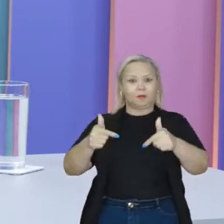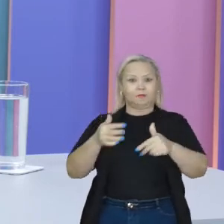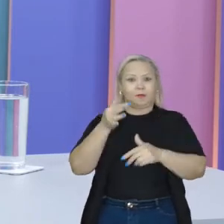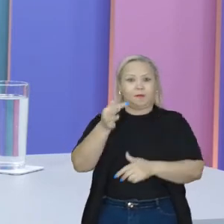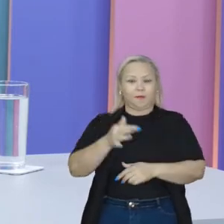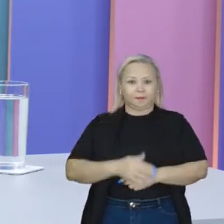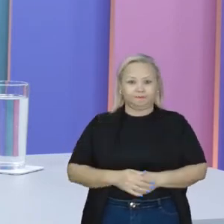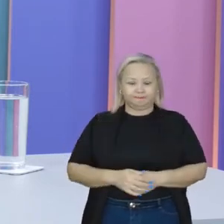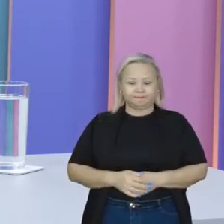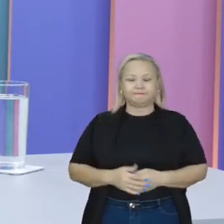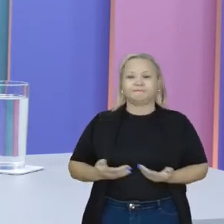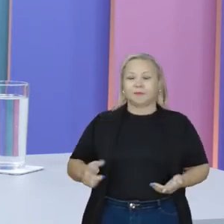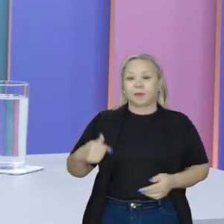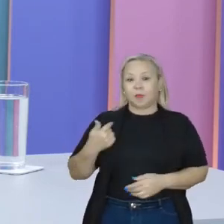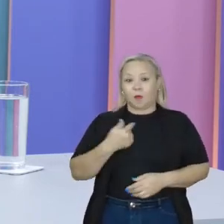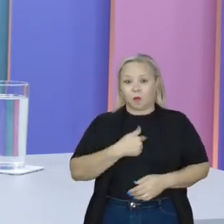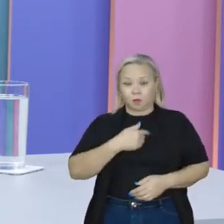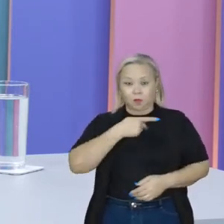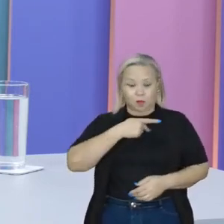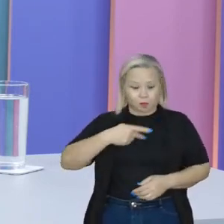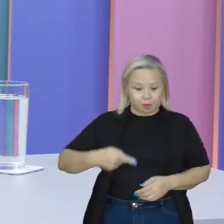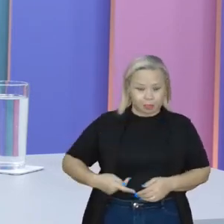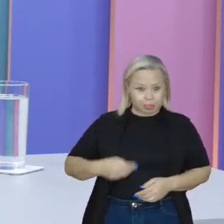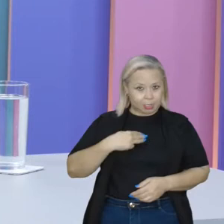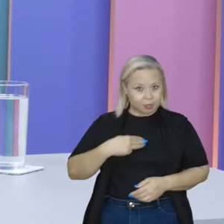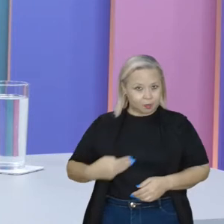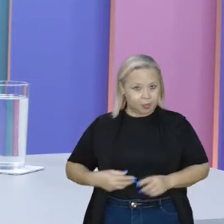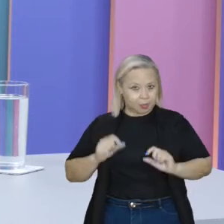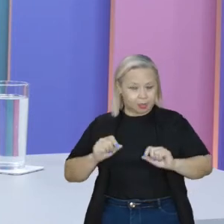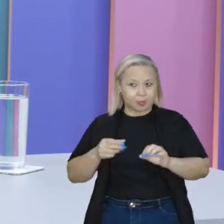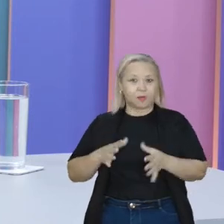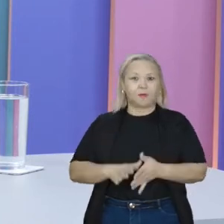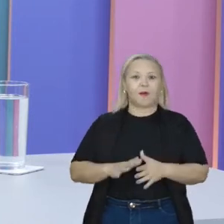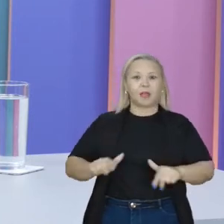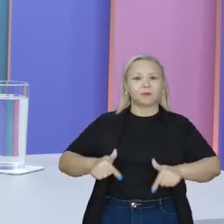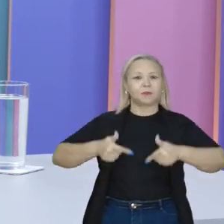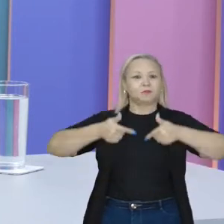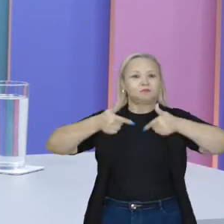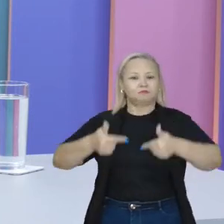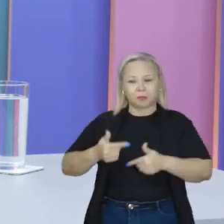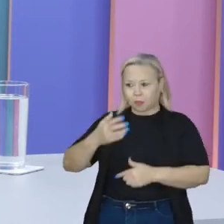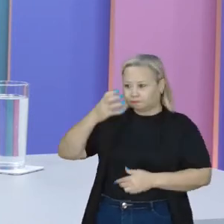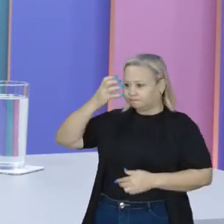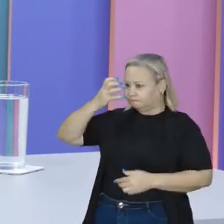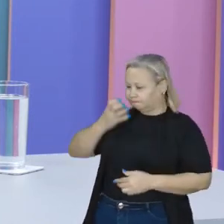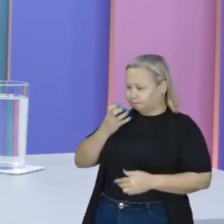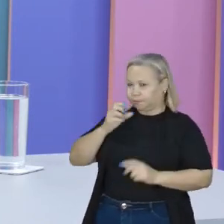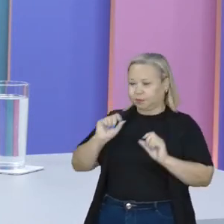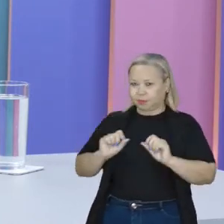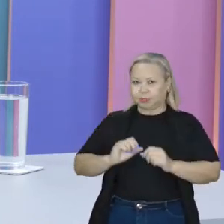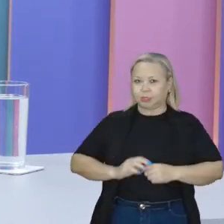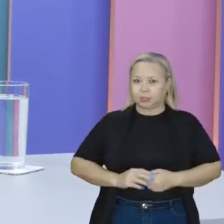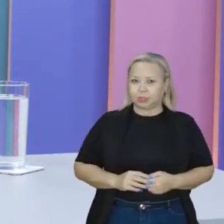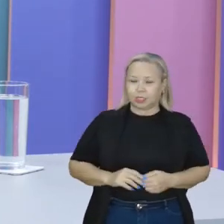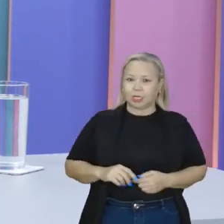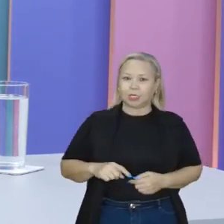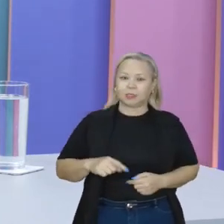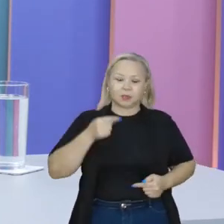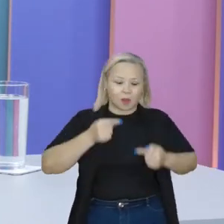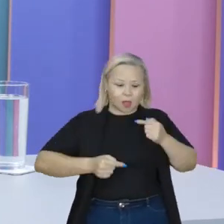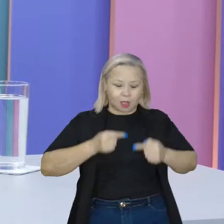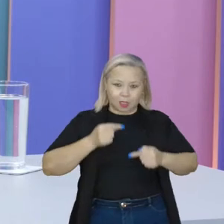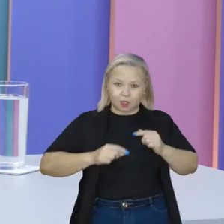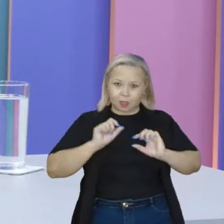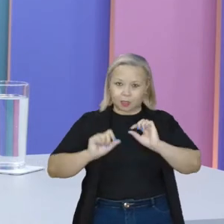nosso presidente, o nosso ministro vai enfrentar com muita seriedade, são as políticas de